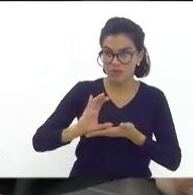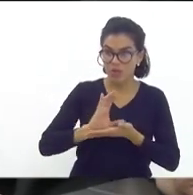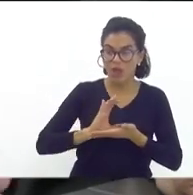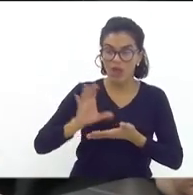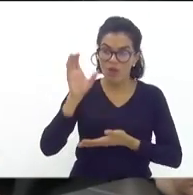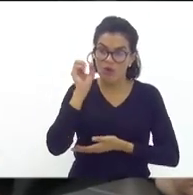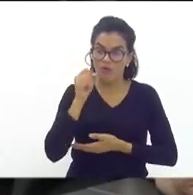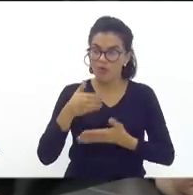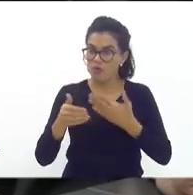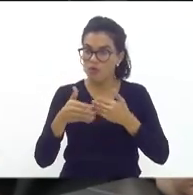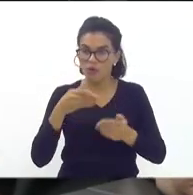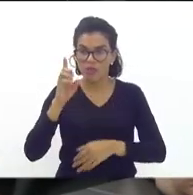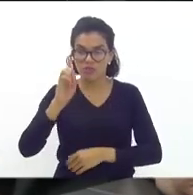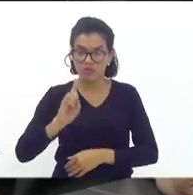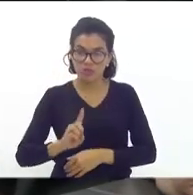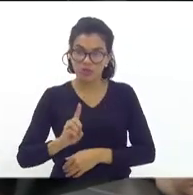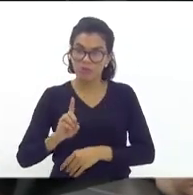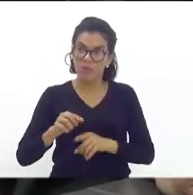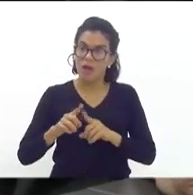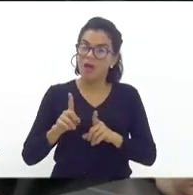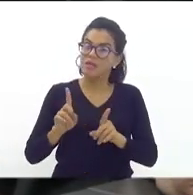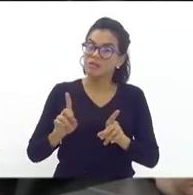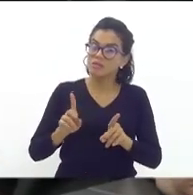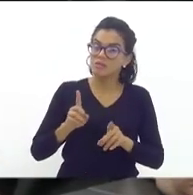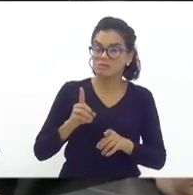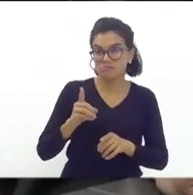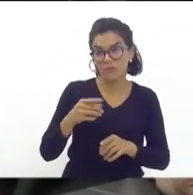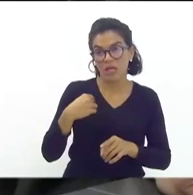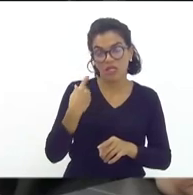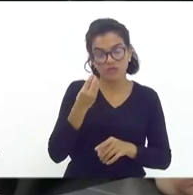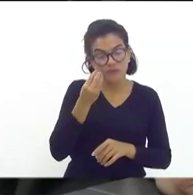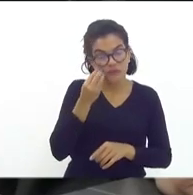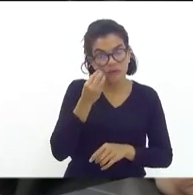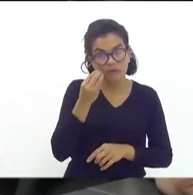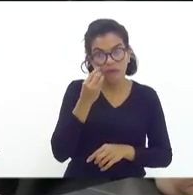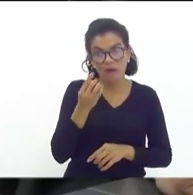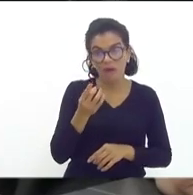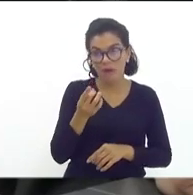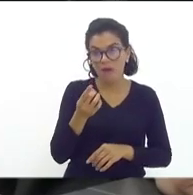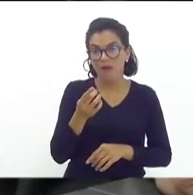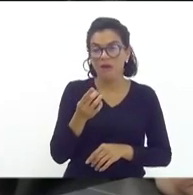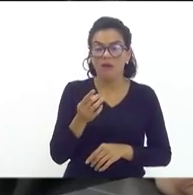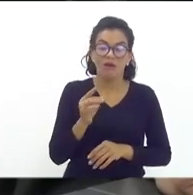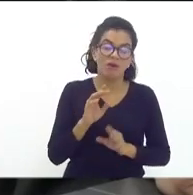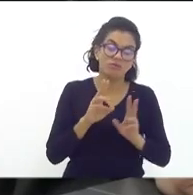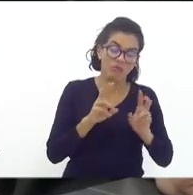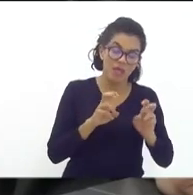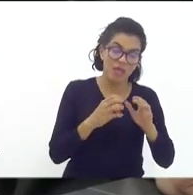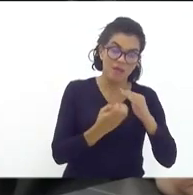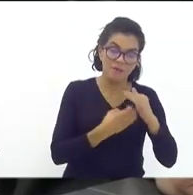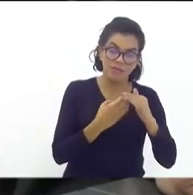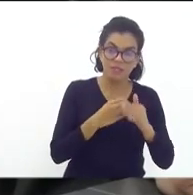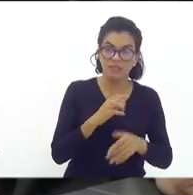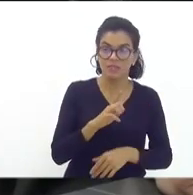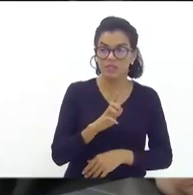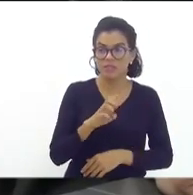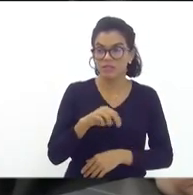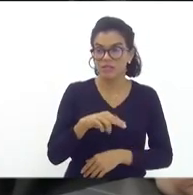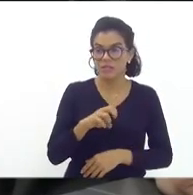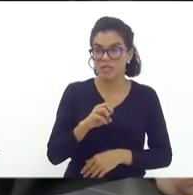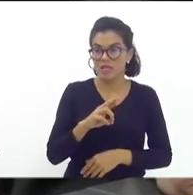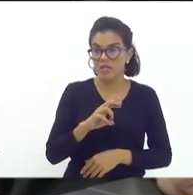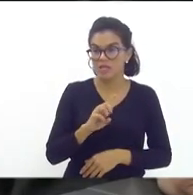diretor mais uma vez que não seja esgotado a temática que a gente vai abordar com a tanto a genésia quanto a natas ou